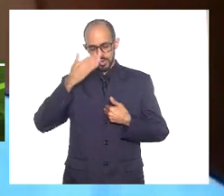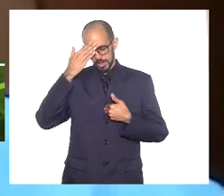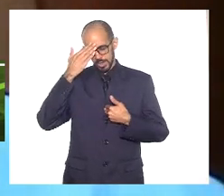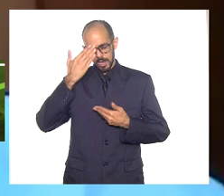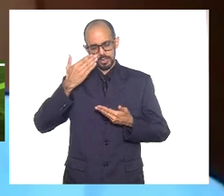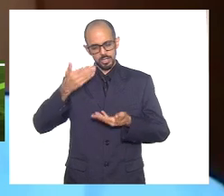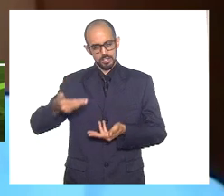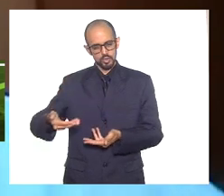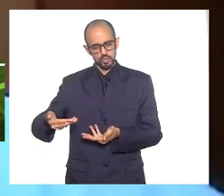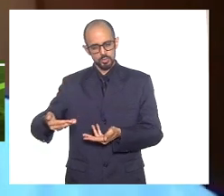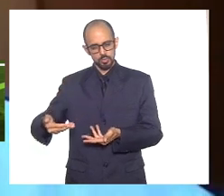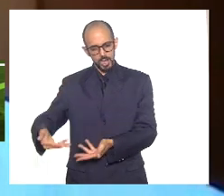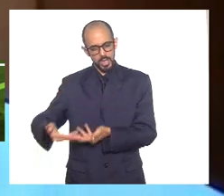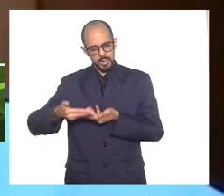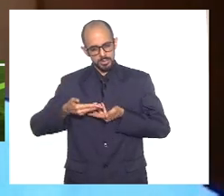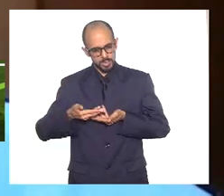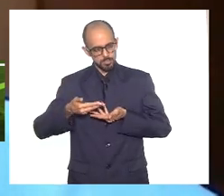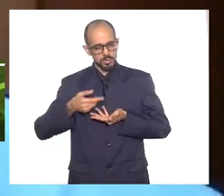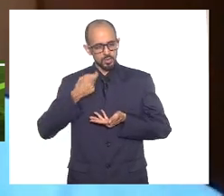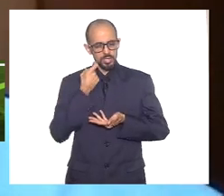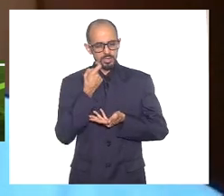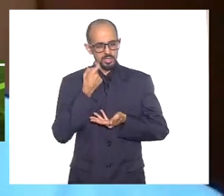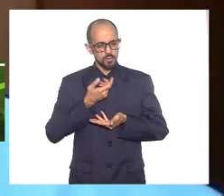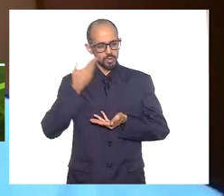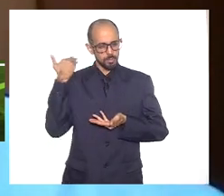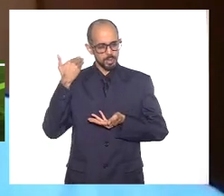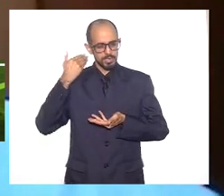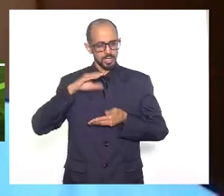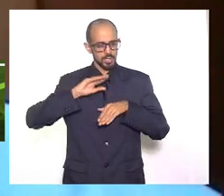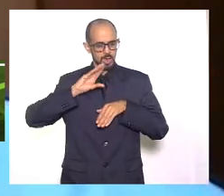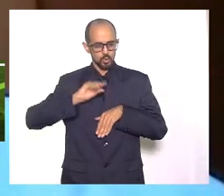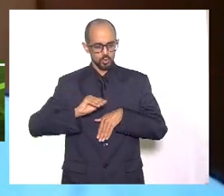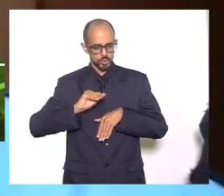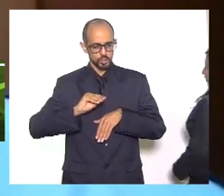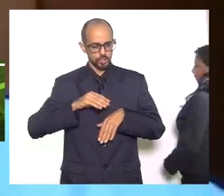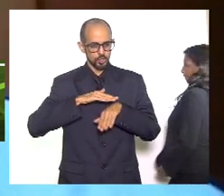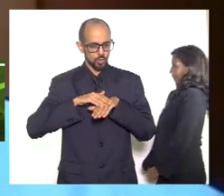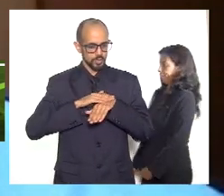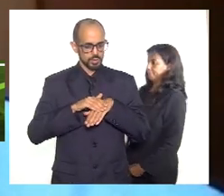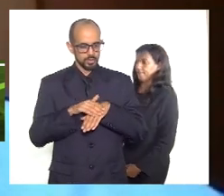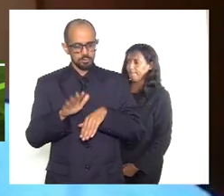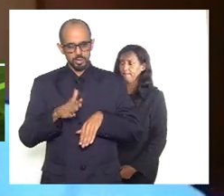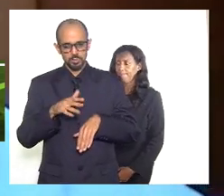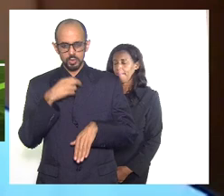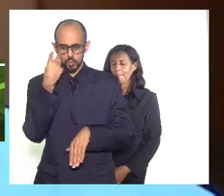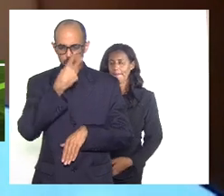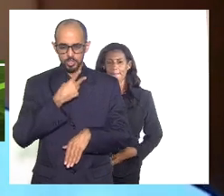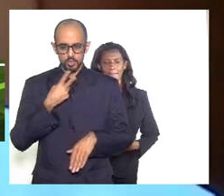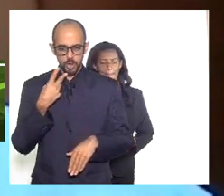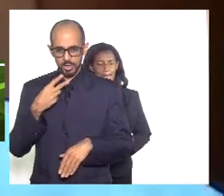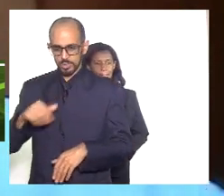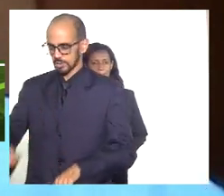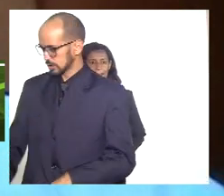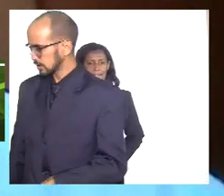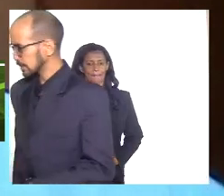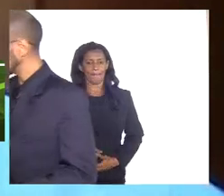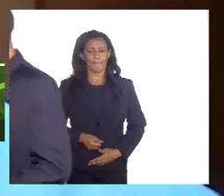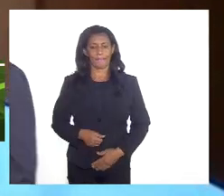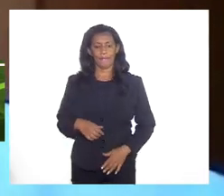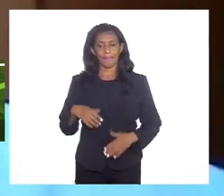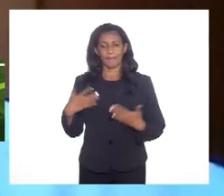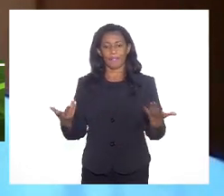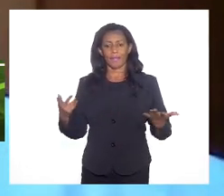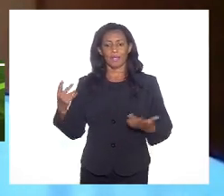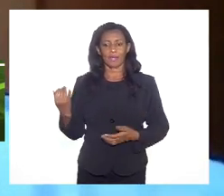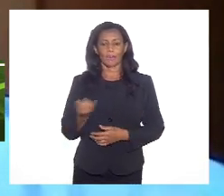na sexta-feira passada, agora à noite, conversamos por cerca de 2 horas e foi muito